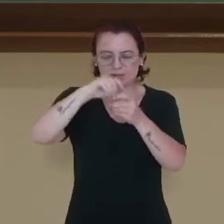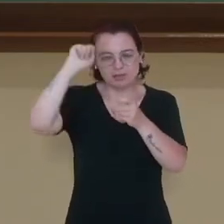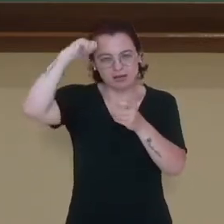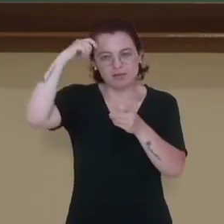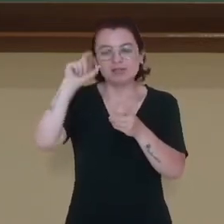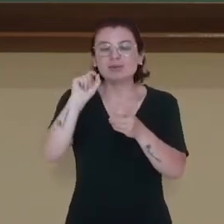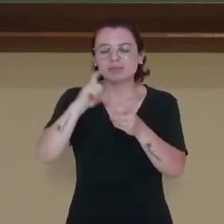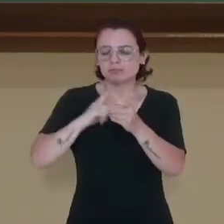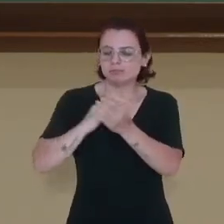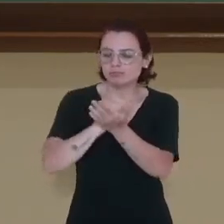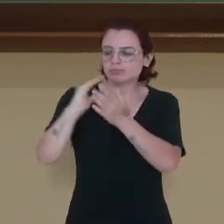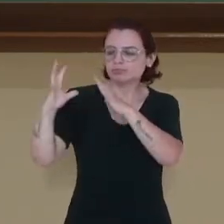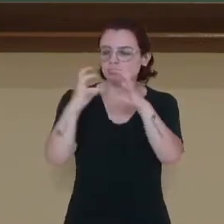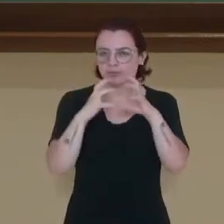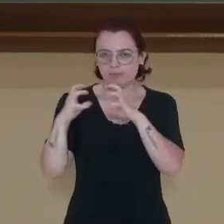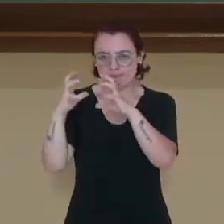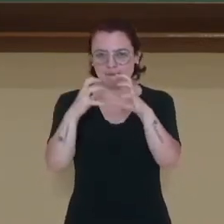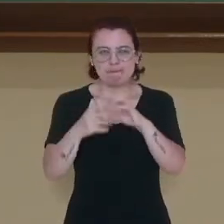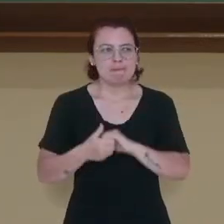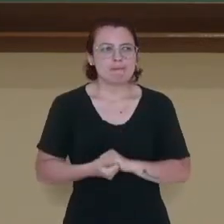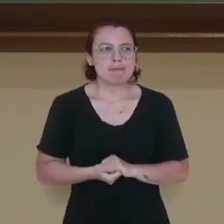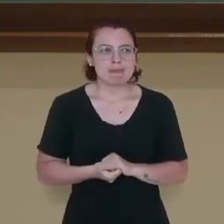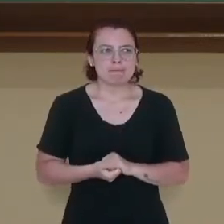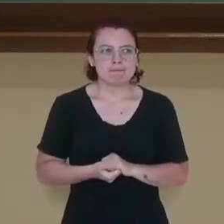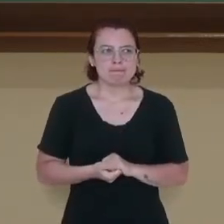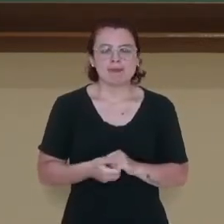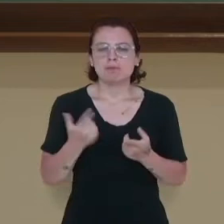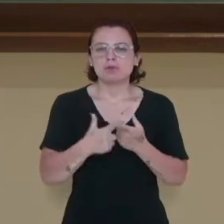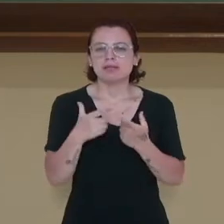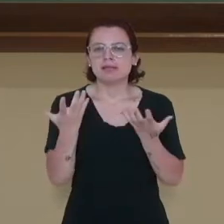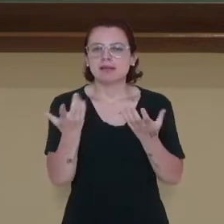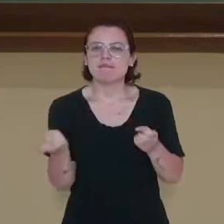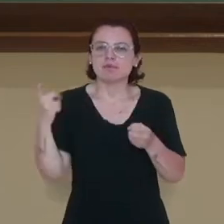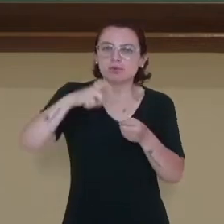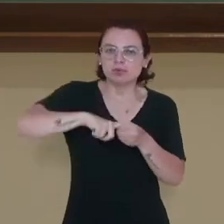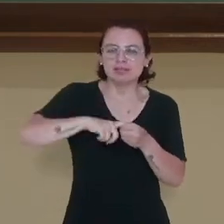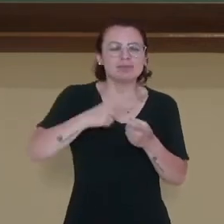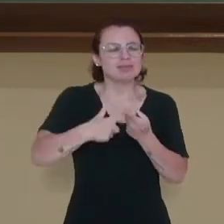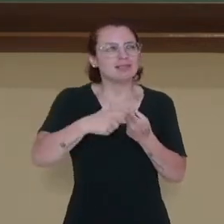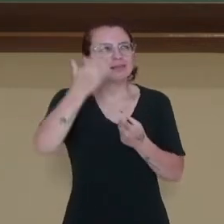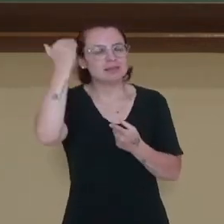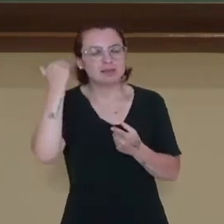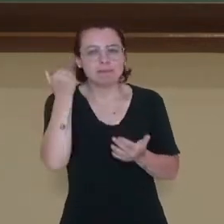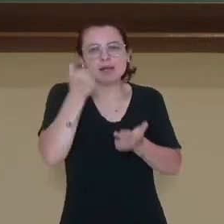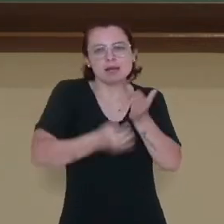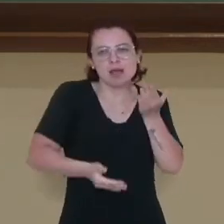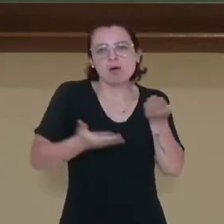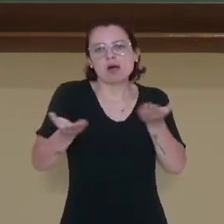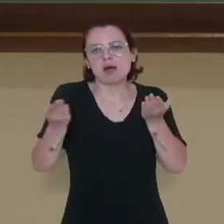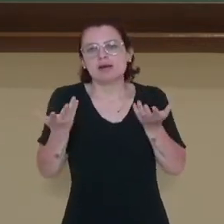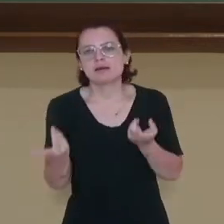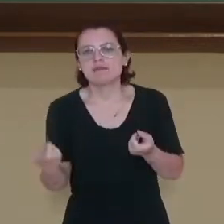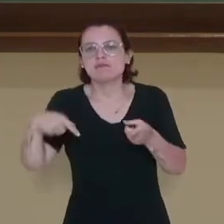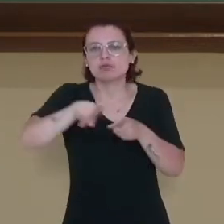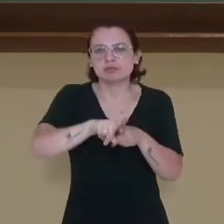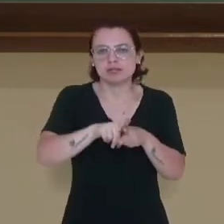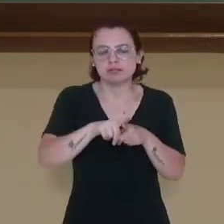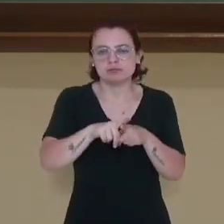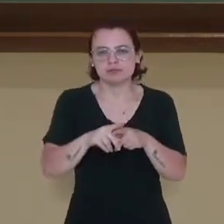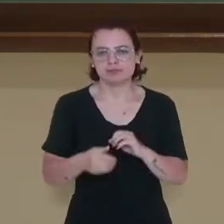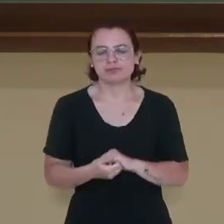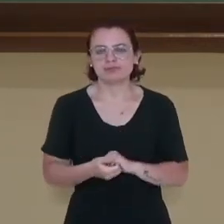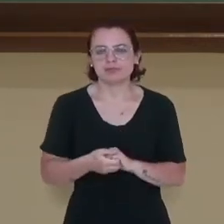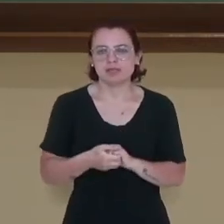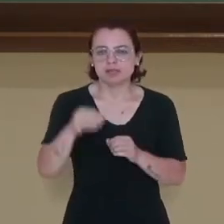que antes estavam em certo território, agora querem de volta o território que perdeu depois do colonialismo